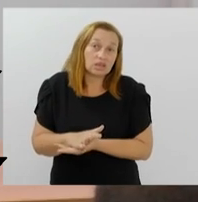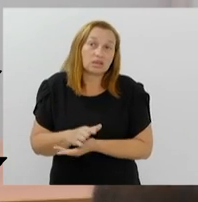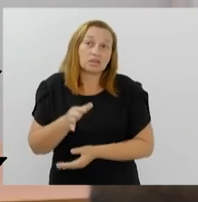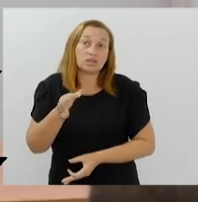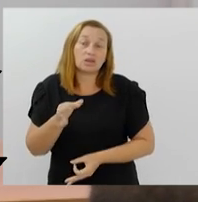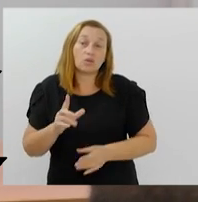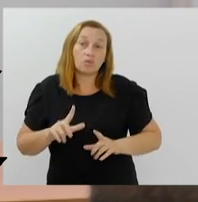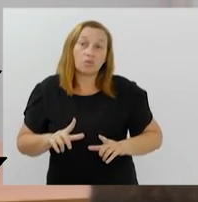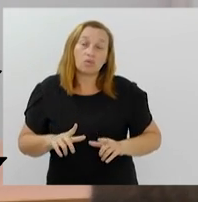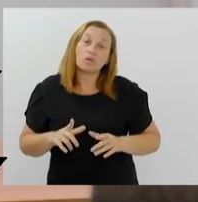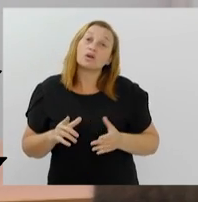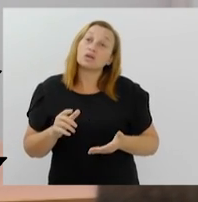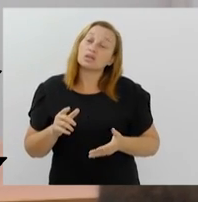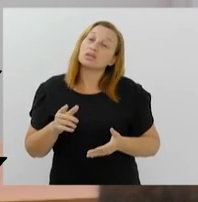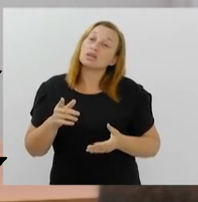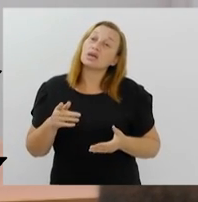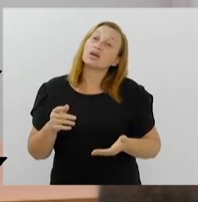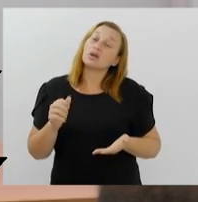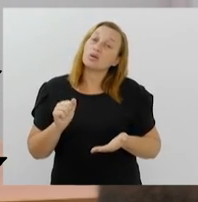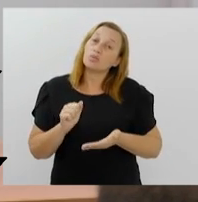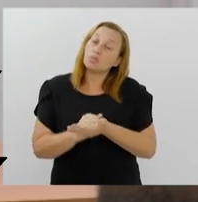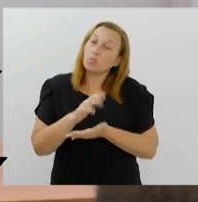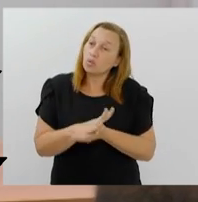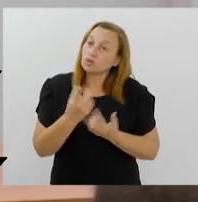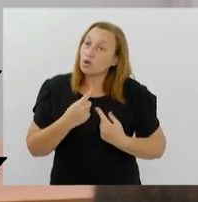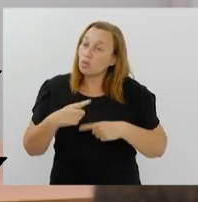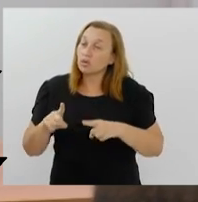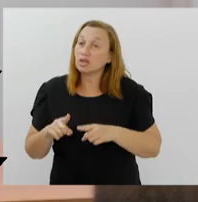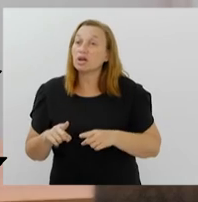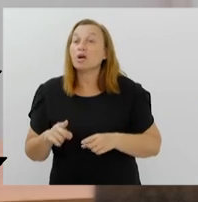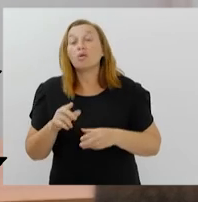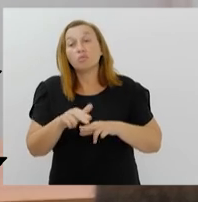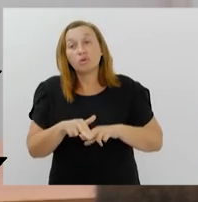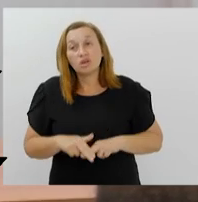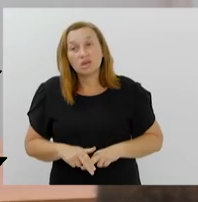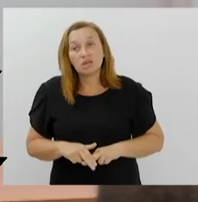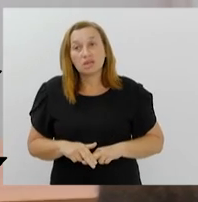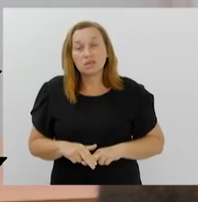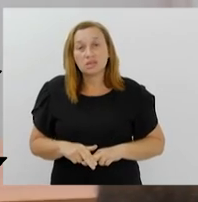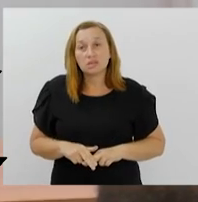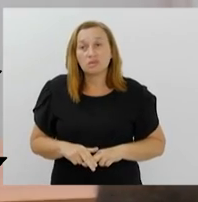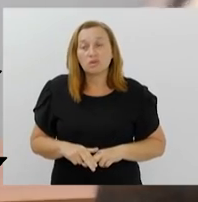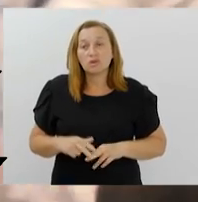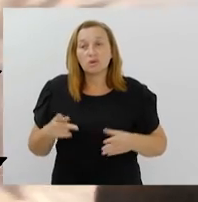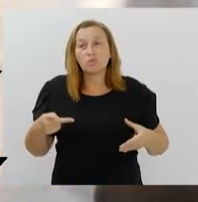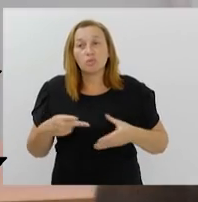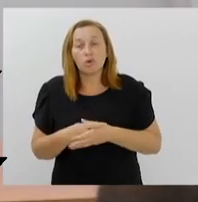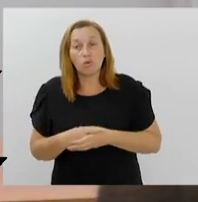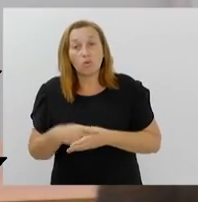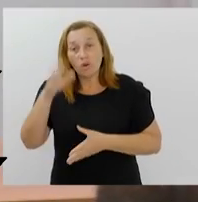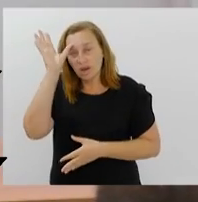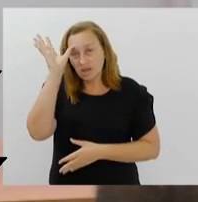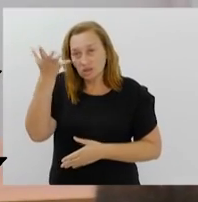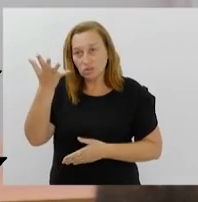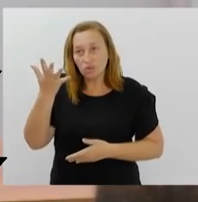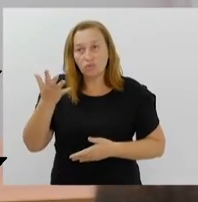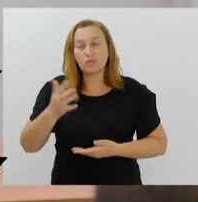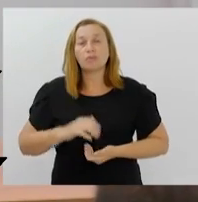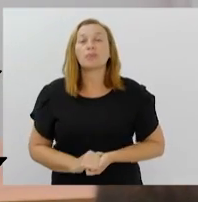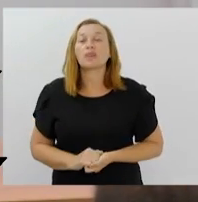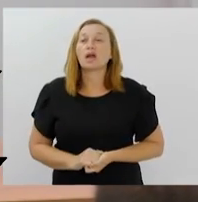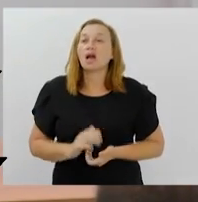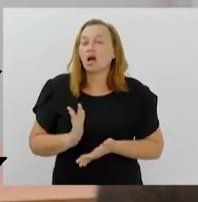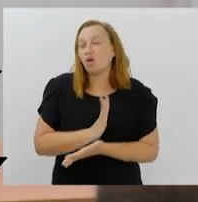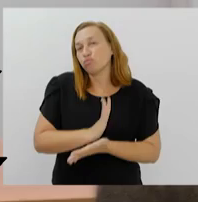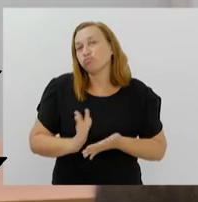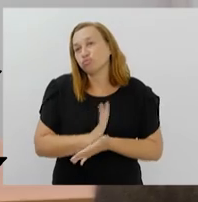ela por isso que na maioria dos casos no Procom o problema é resolvido umas coisas algumas